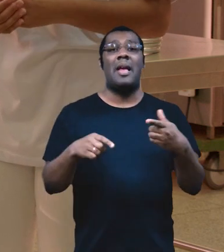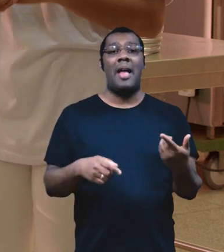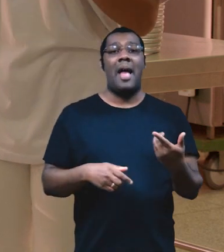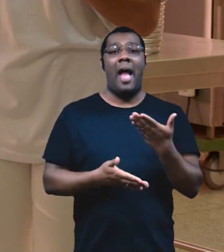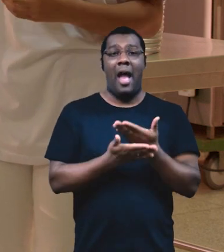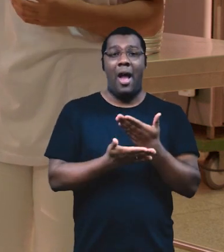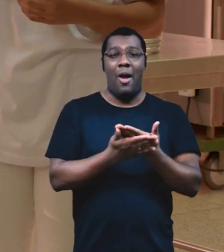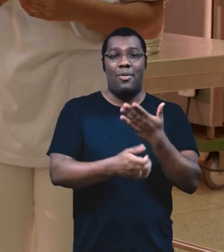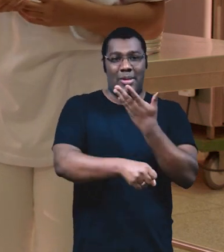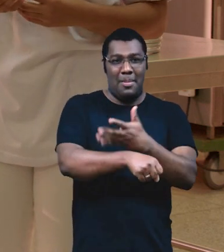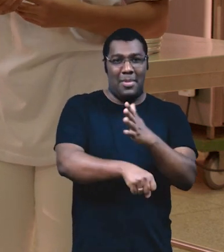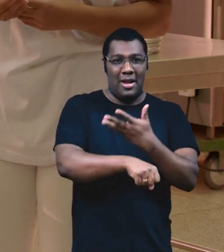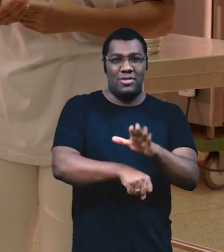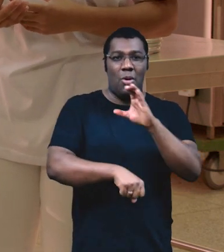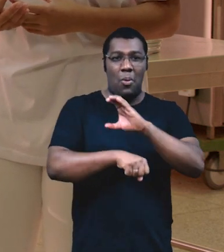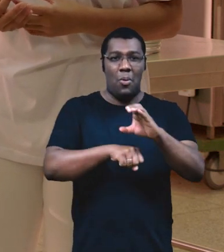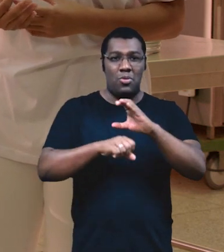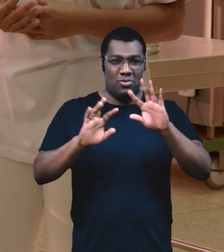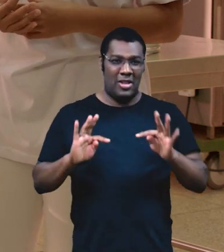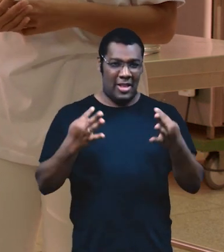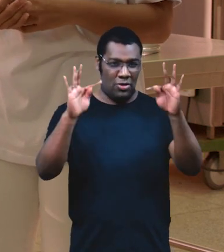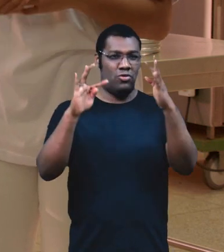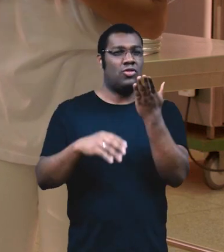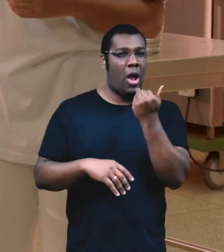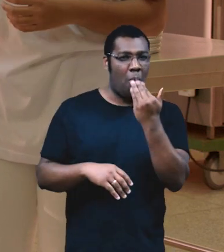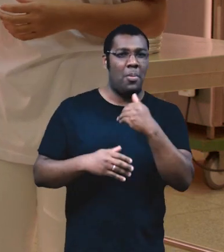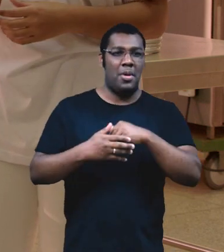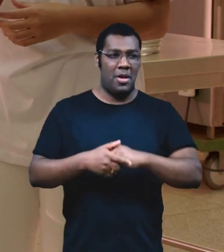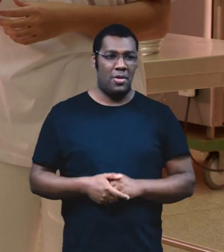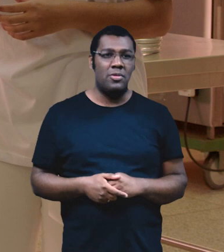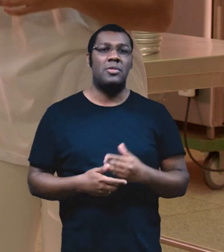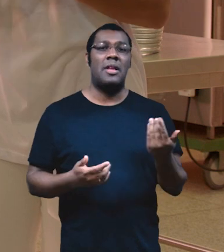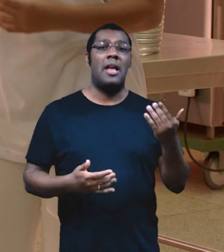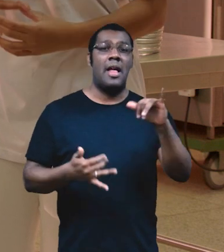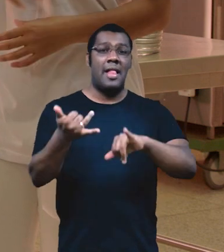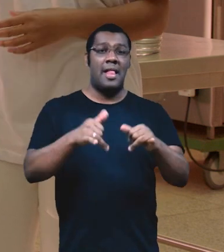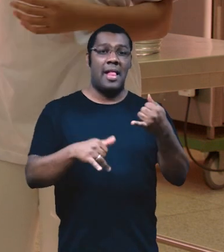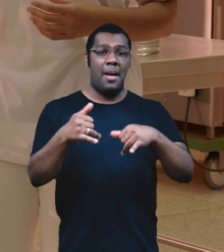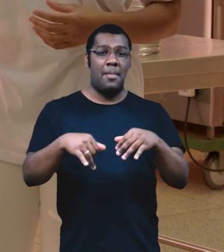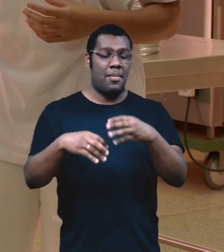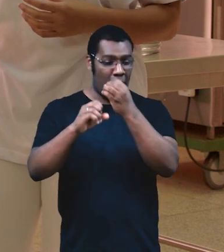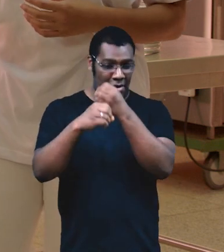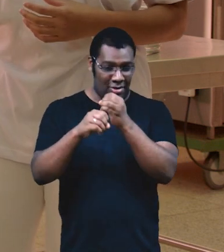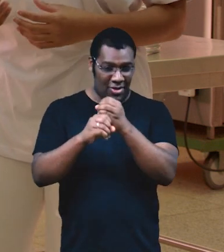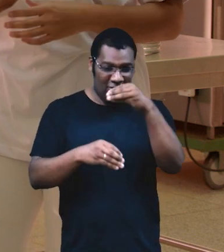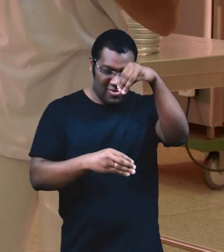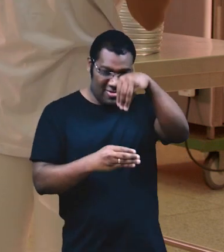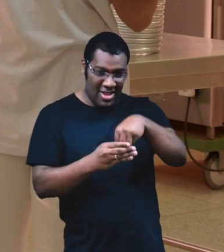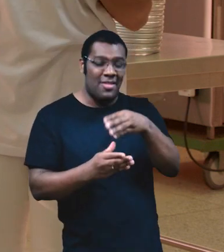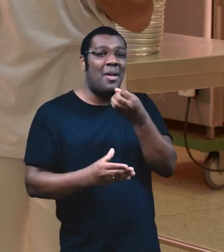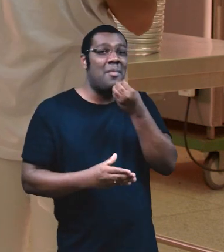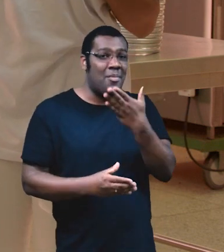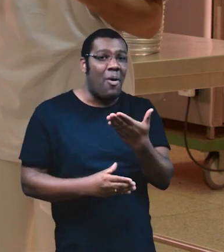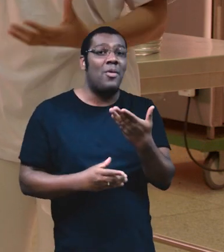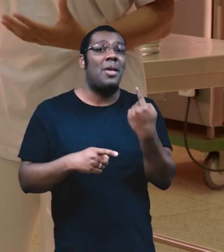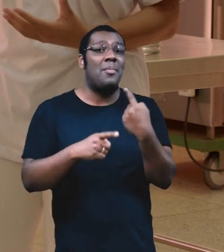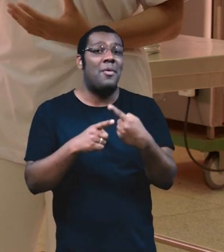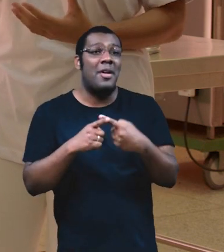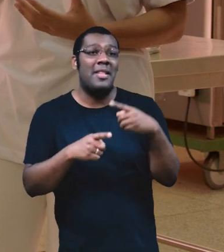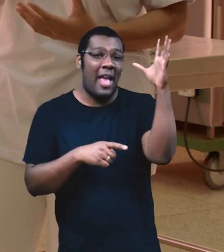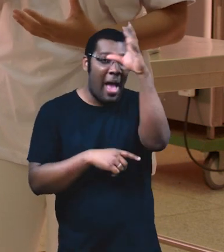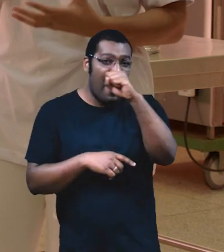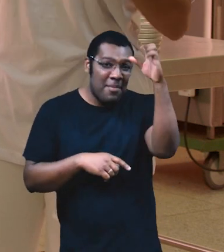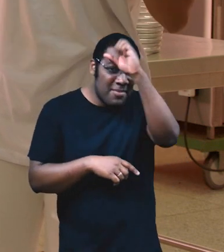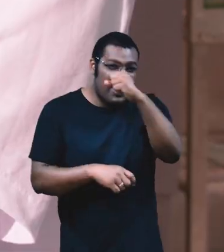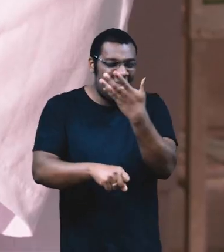alimentos, estar no laboratório é muito bom, porque é só aqui que a gente aprende na prática mesmo. Em sala a gente vê o que é o